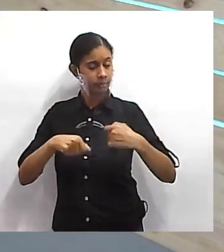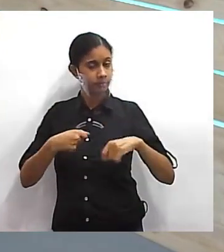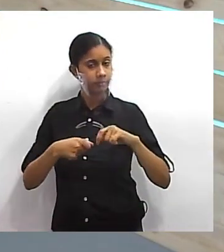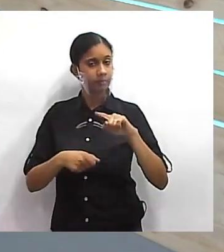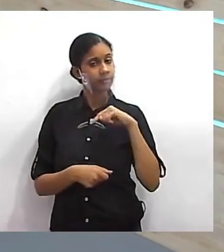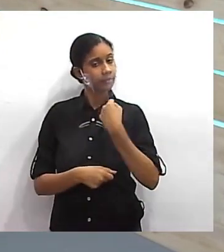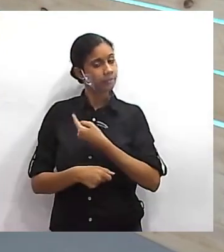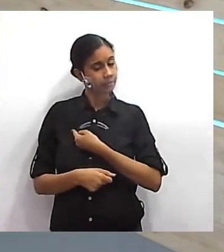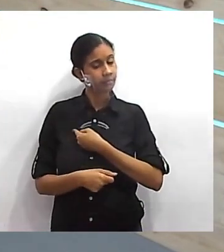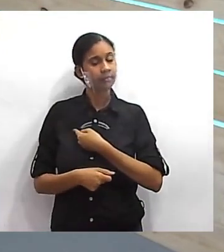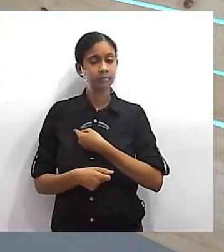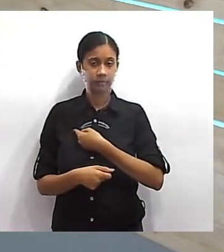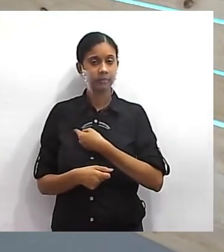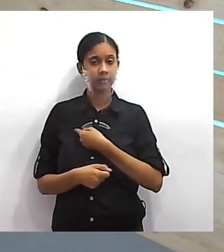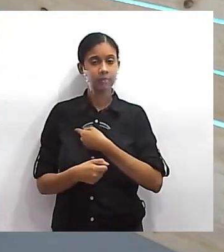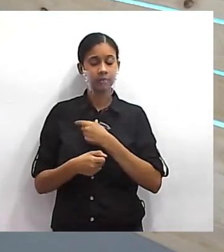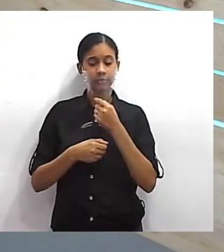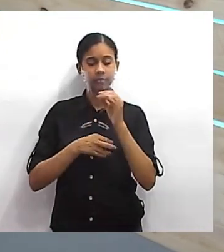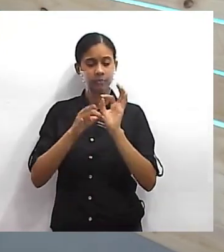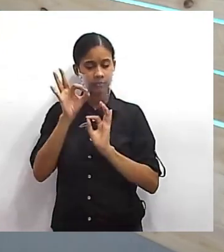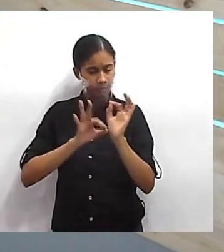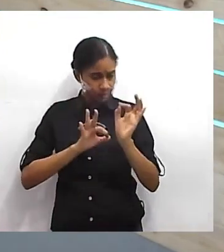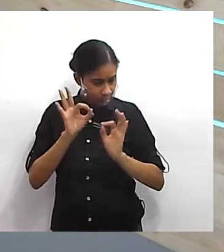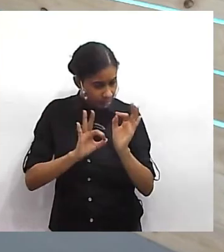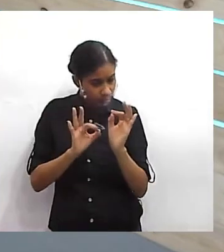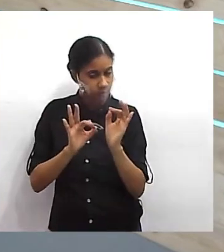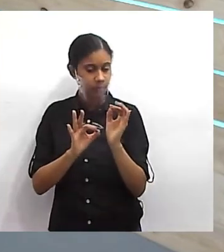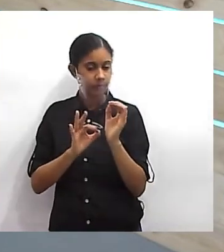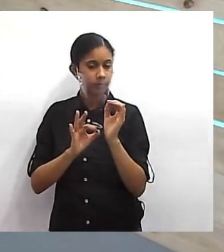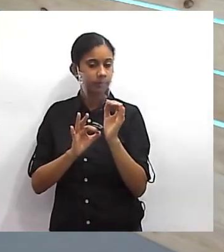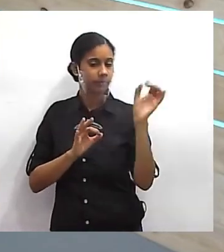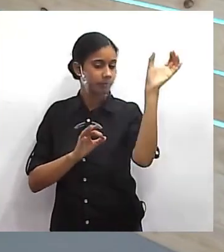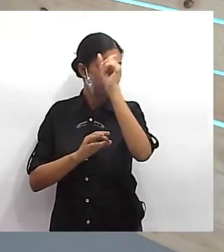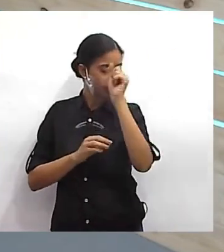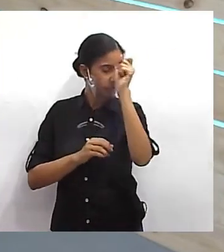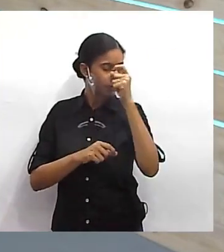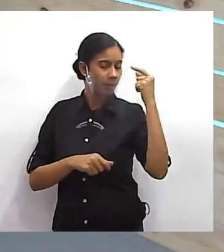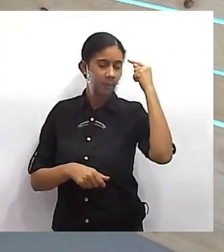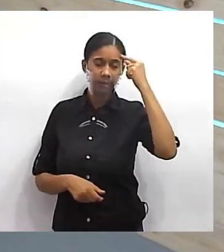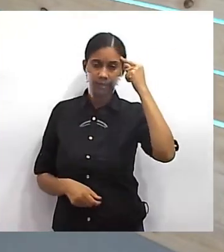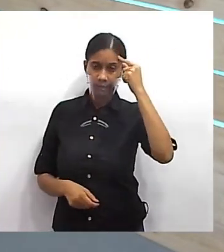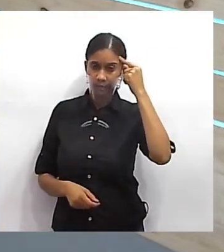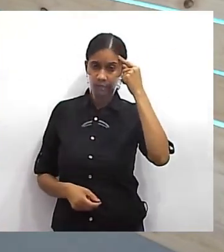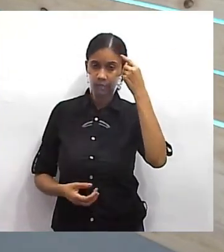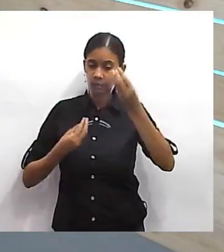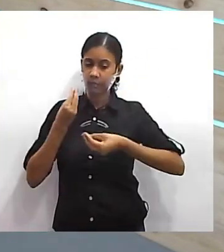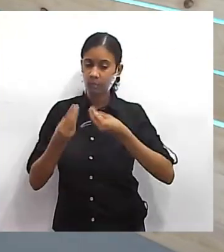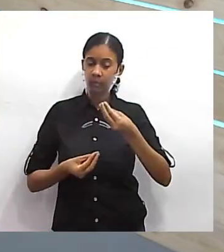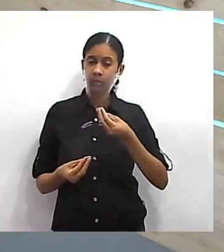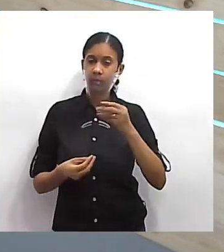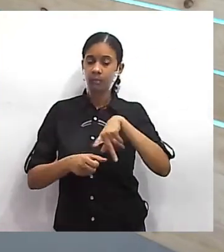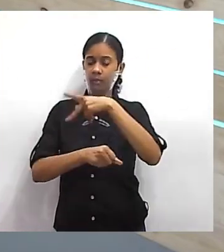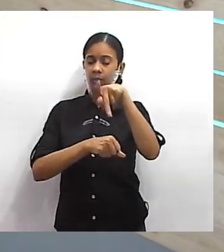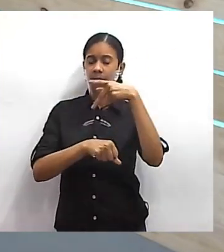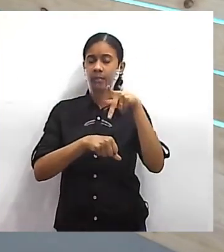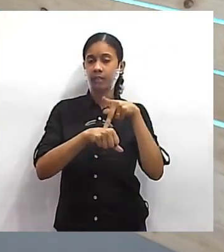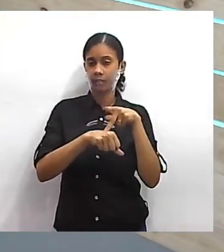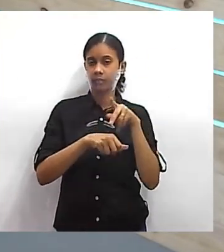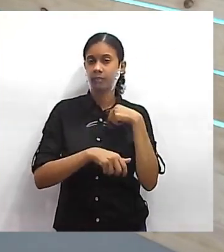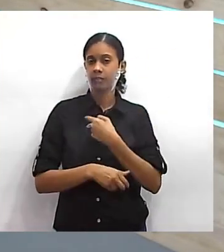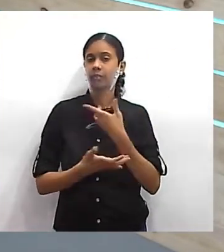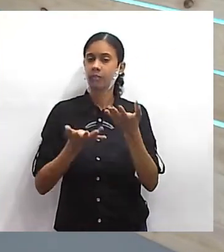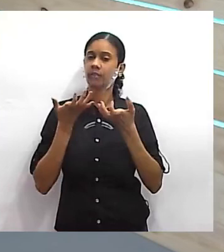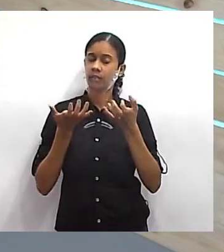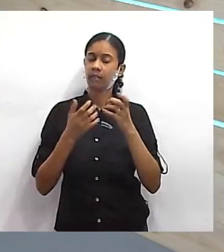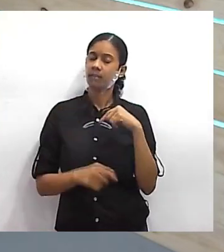nos construirmos, nos refletirmos sobre o tipo de país, de sociedade que queremos para